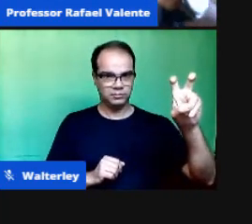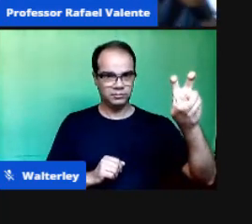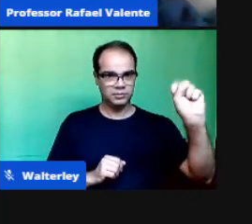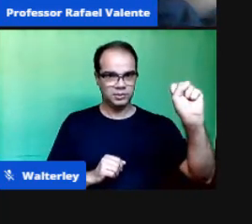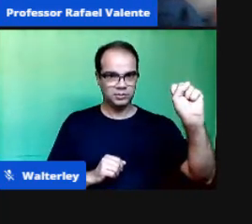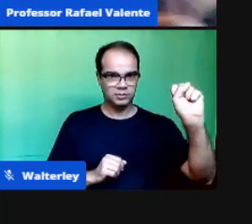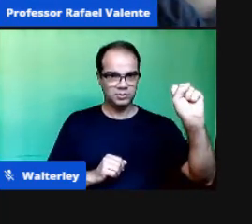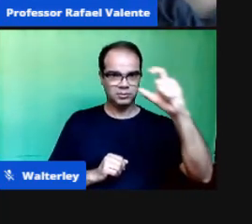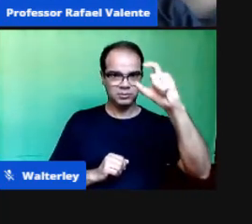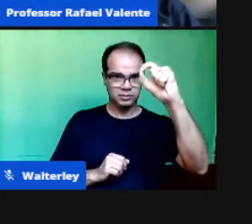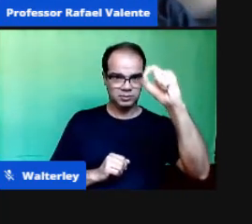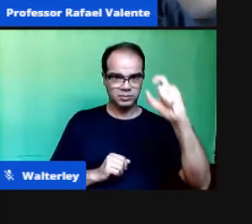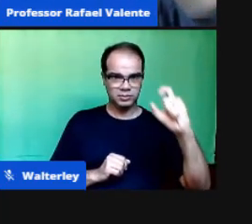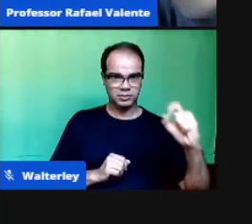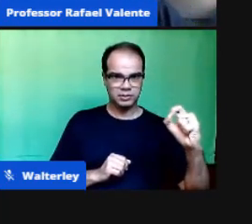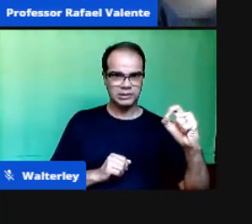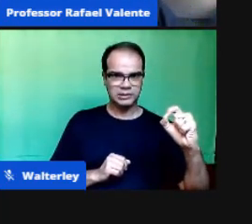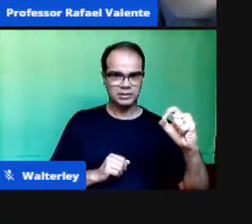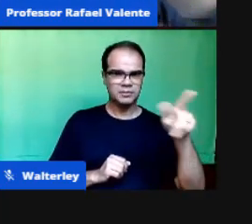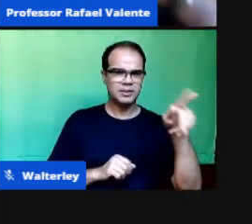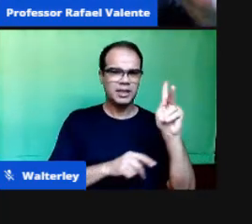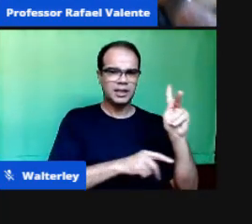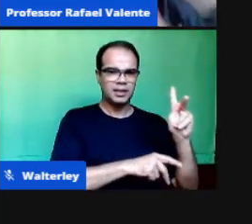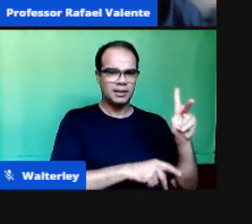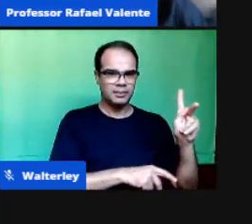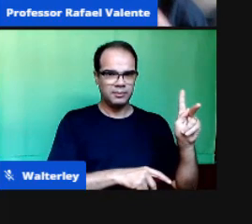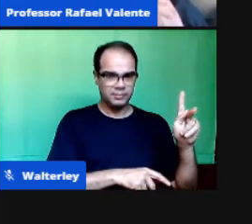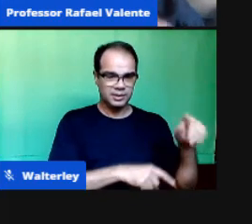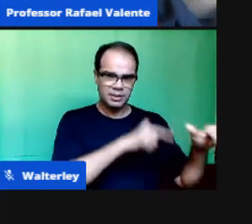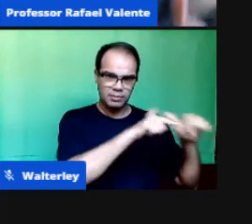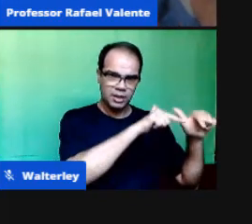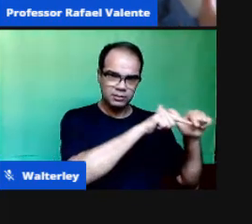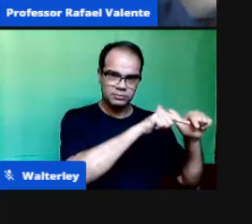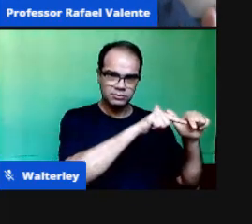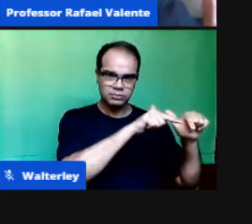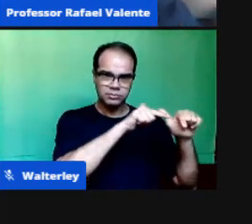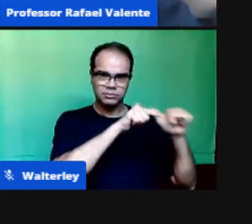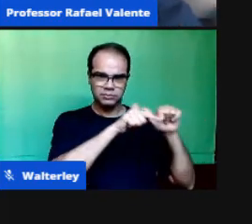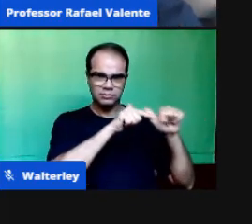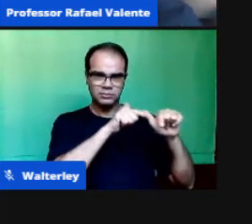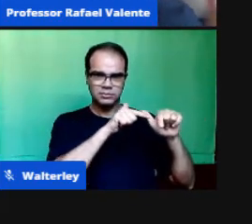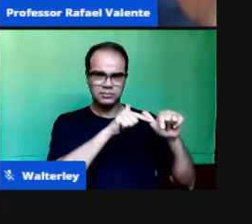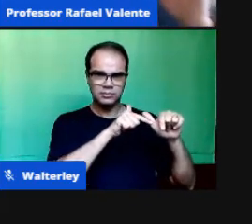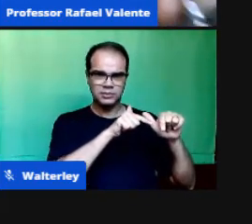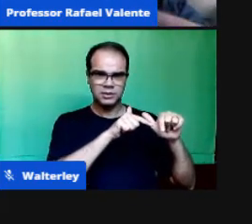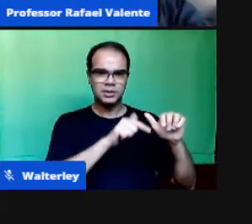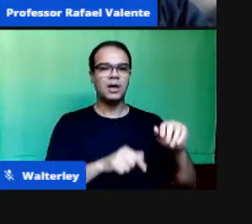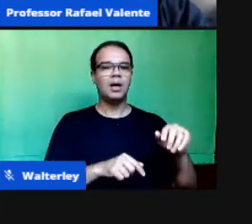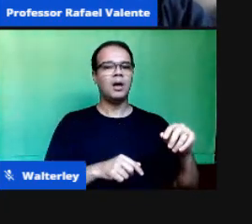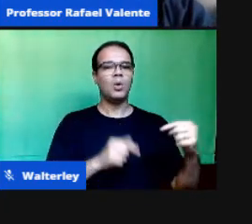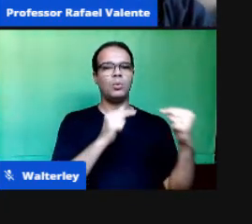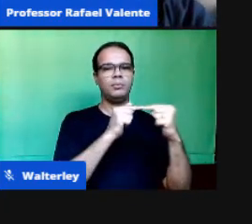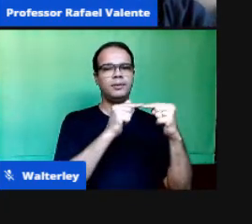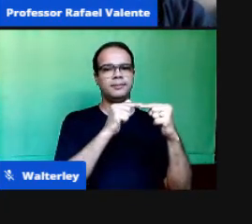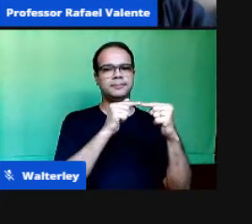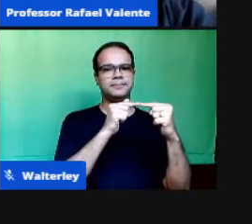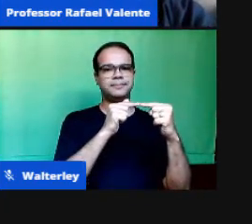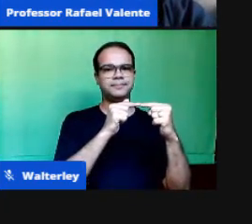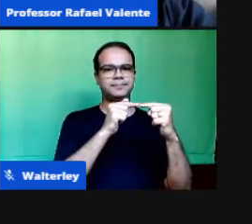58% do nosso desempenho profissional está relacionado à inteligência emocional.